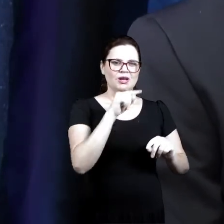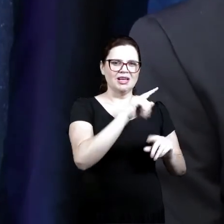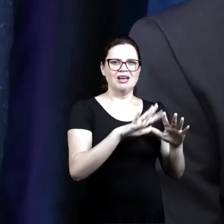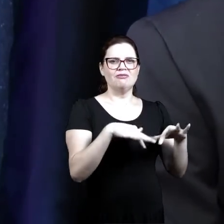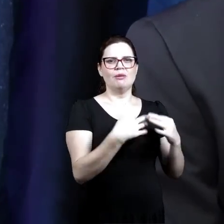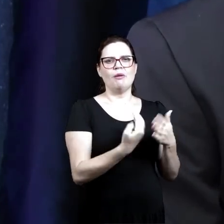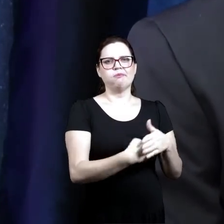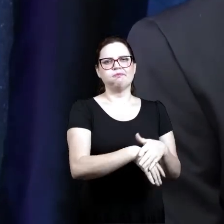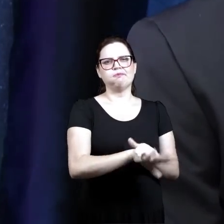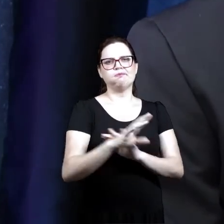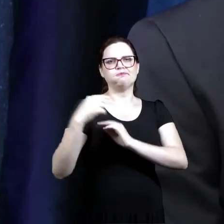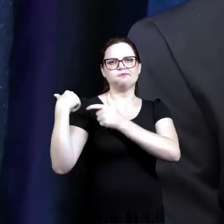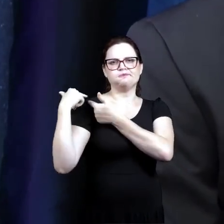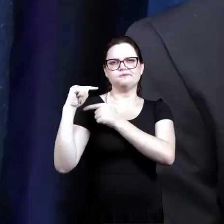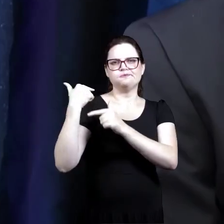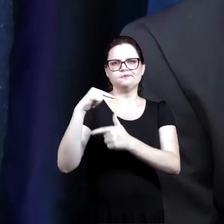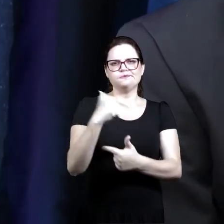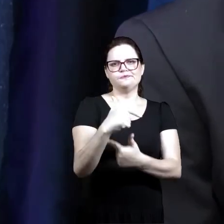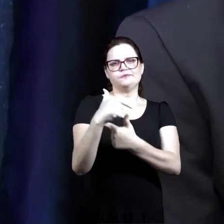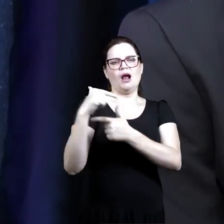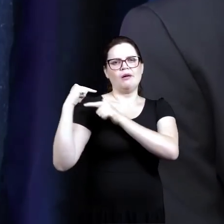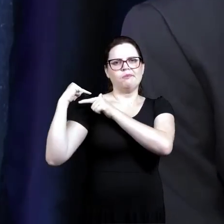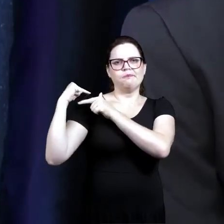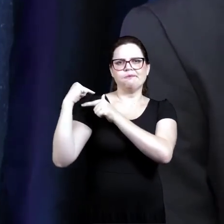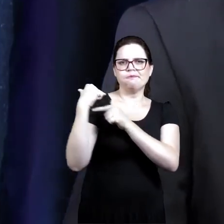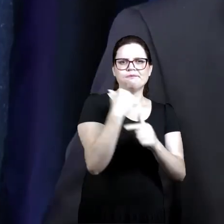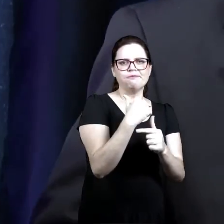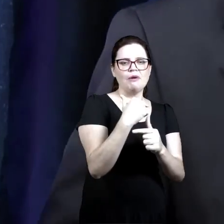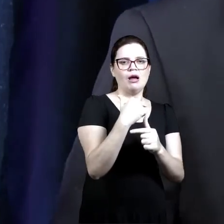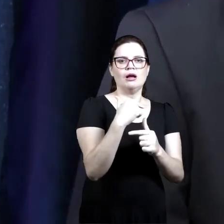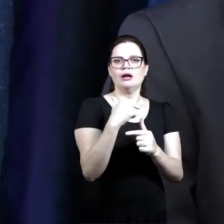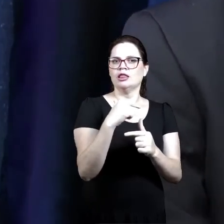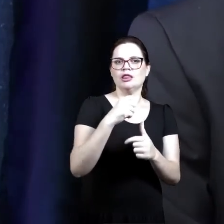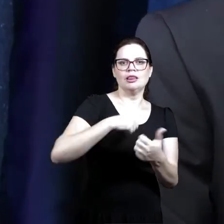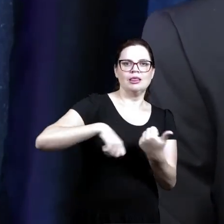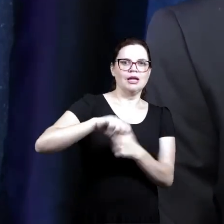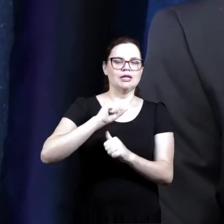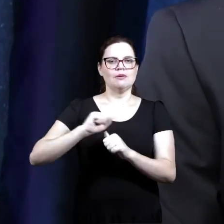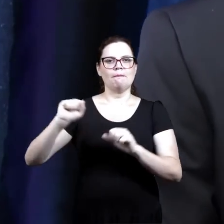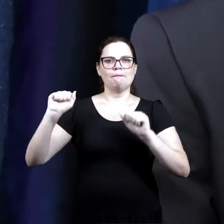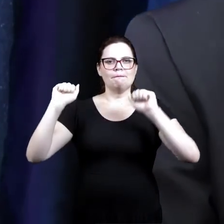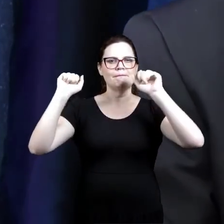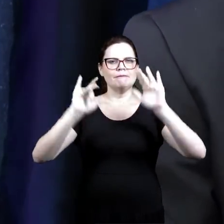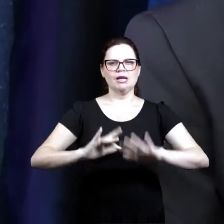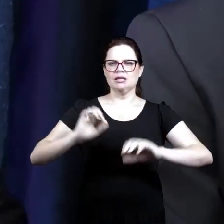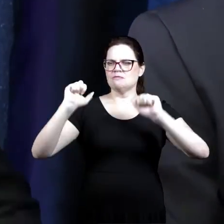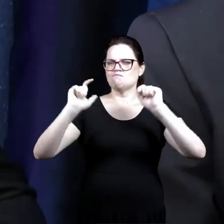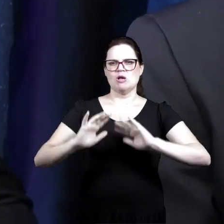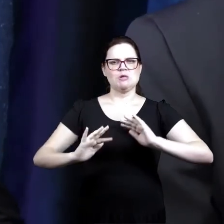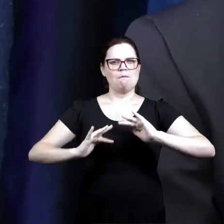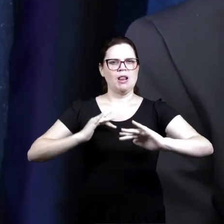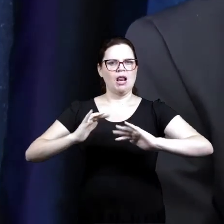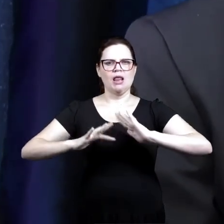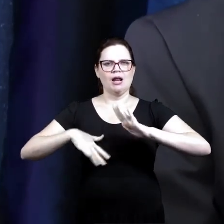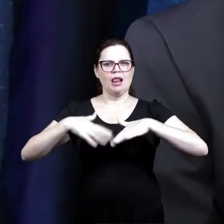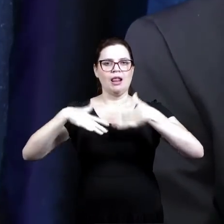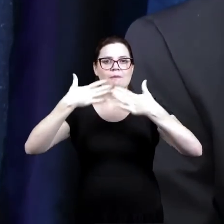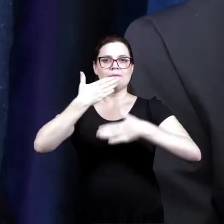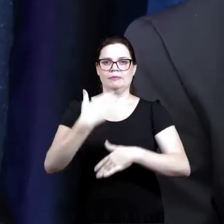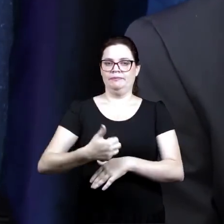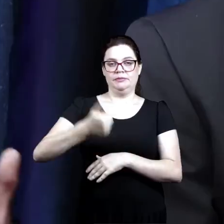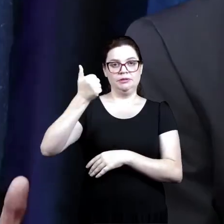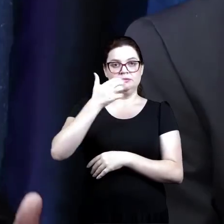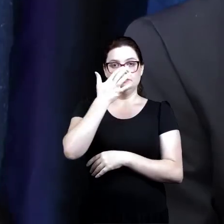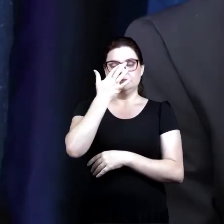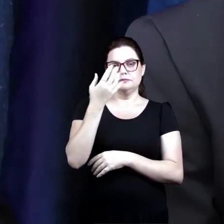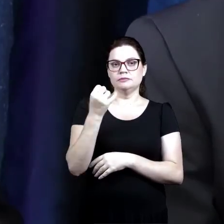toda aquela, né, estrutura para algo muito maior, muito mais grandioso, se nós formos comparar o